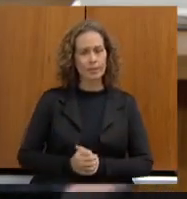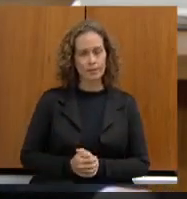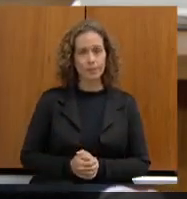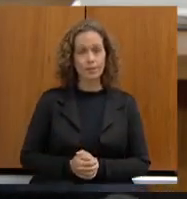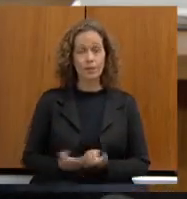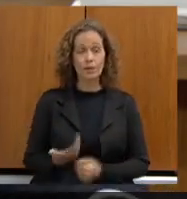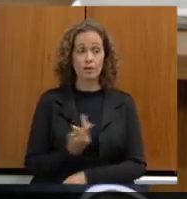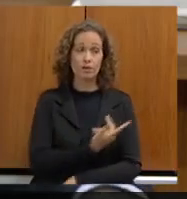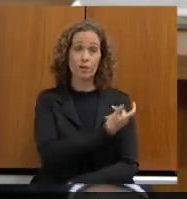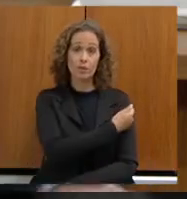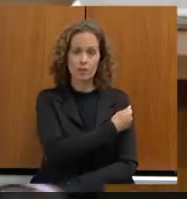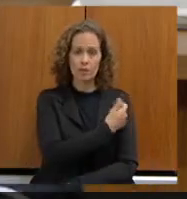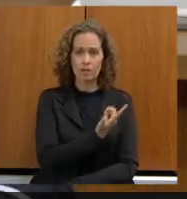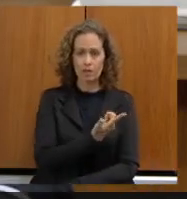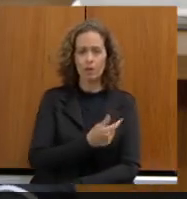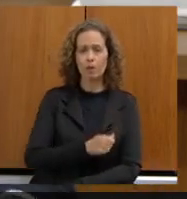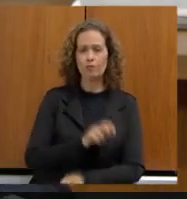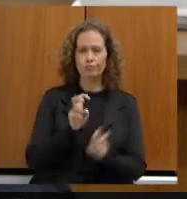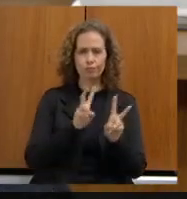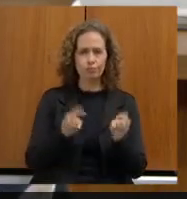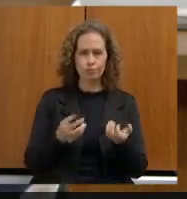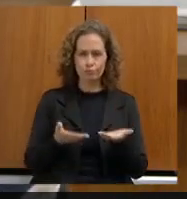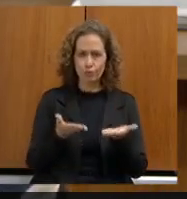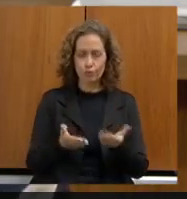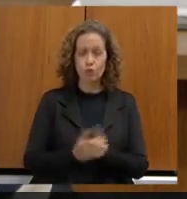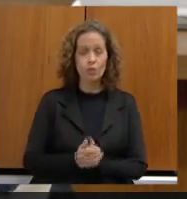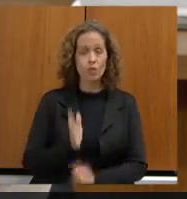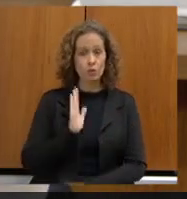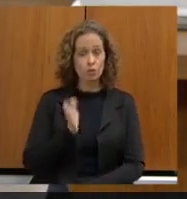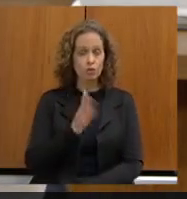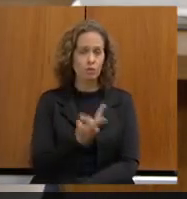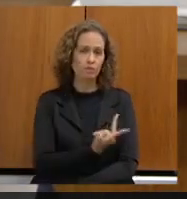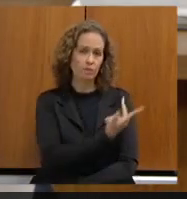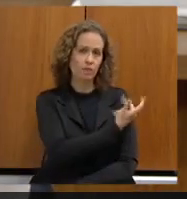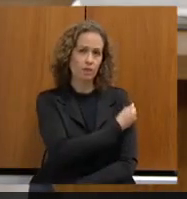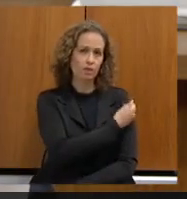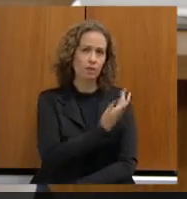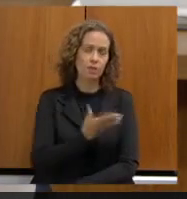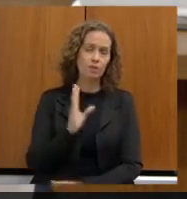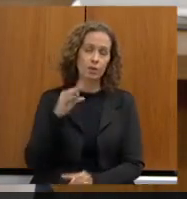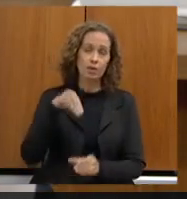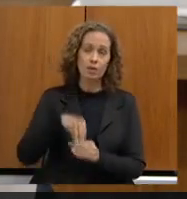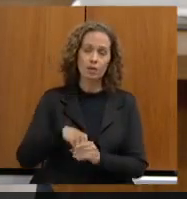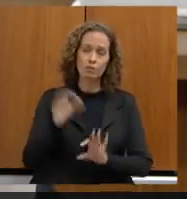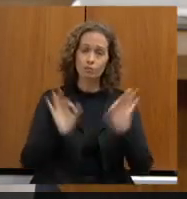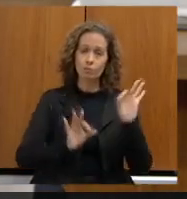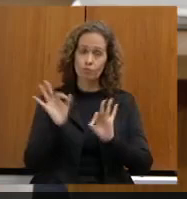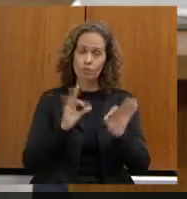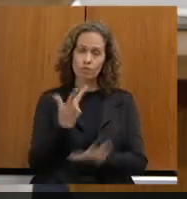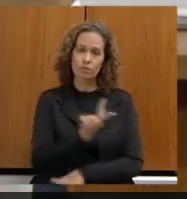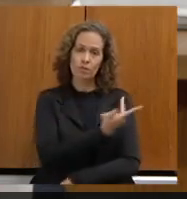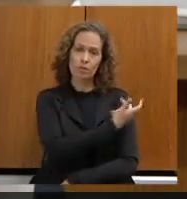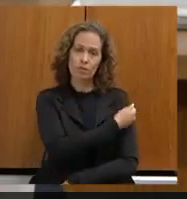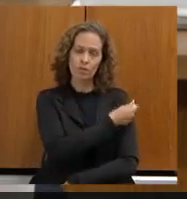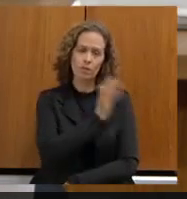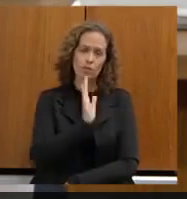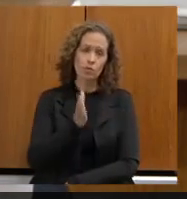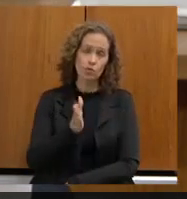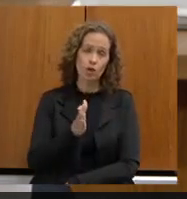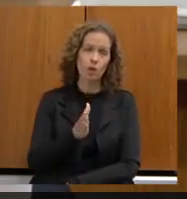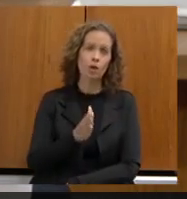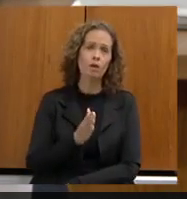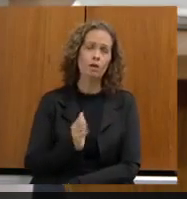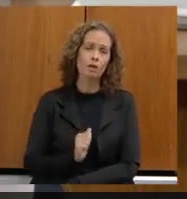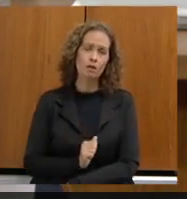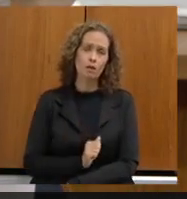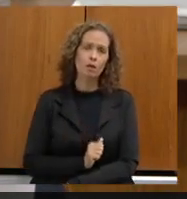com relação à vacinação deputada é nós já vacinamos já tem dentro do plano de vacinação nós já vacinamos